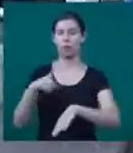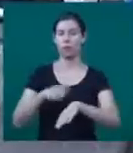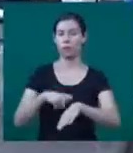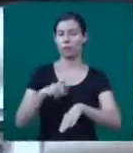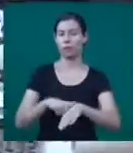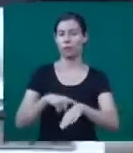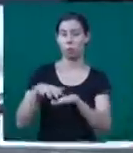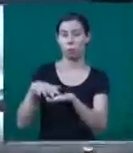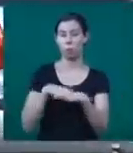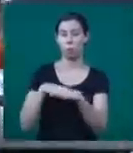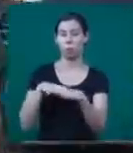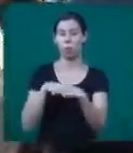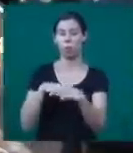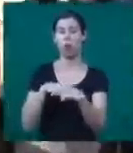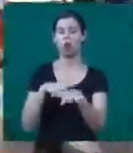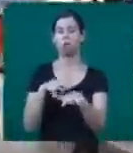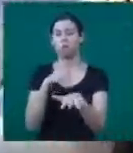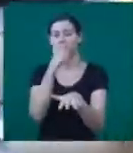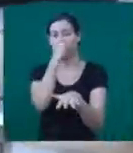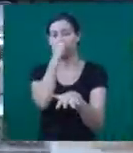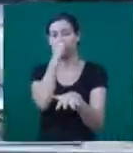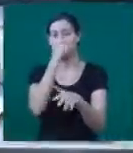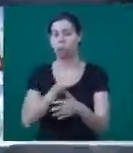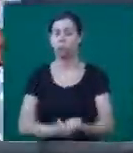centro da cidade fica bem movimentado.